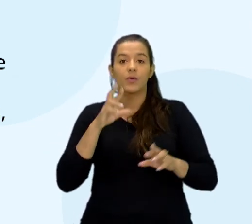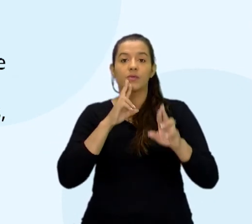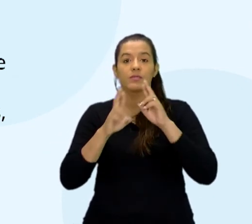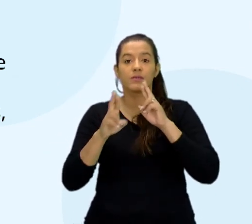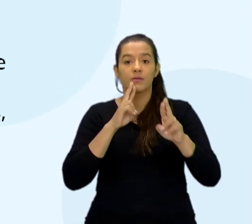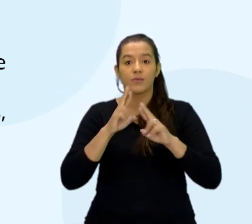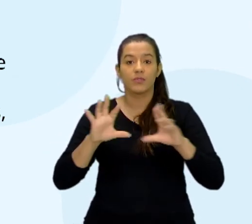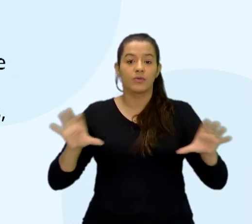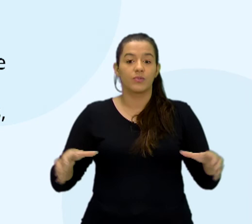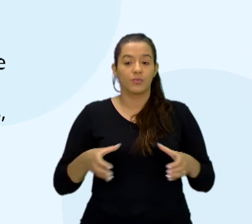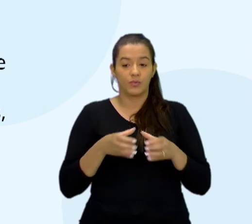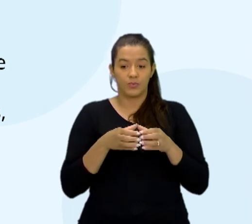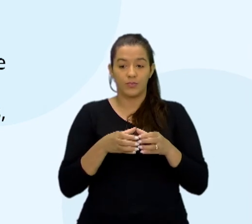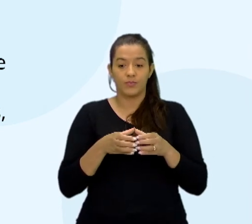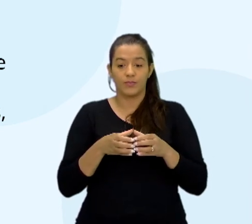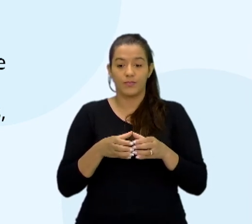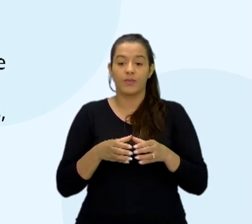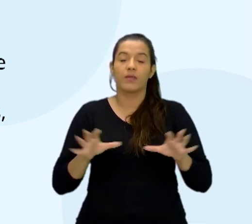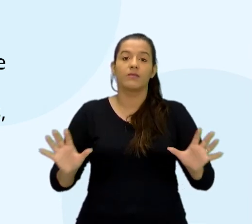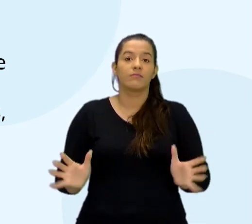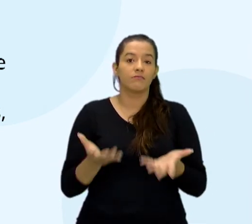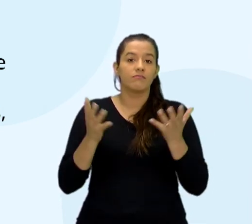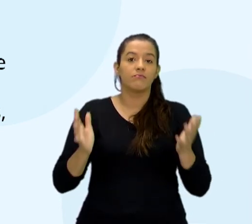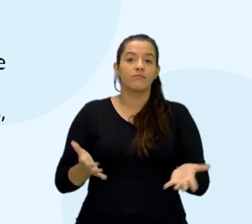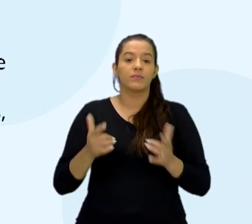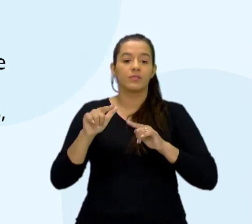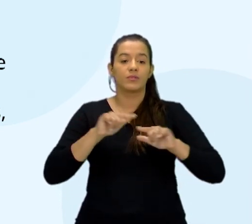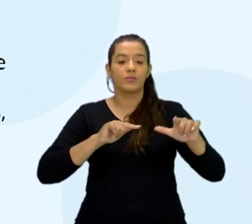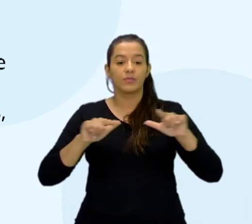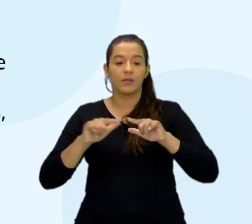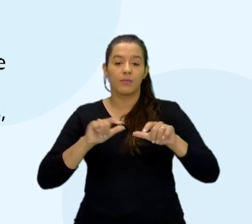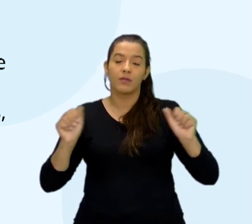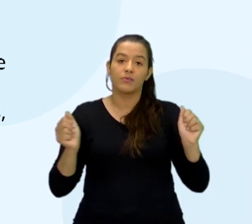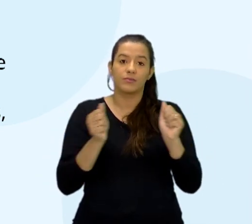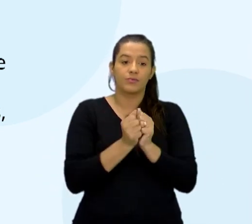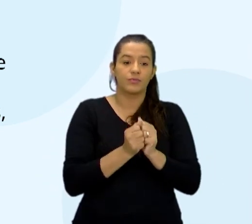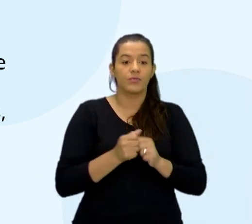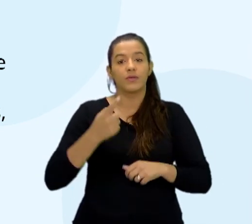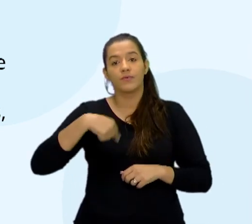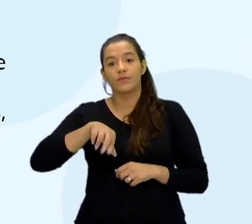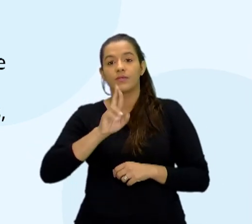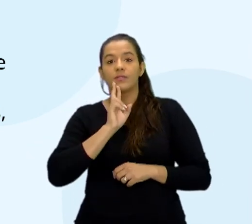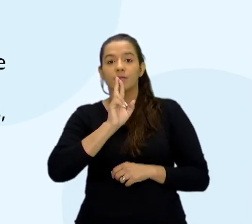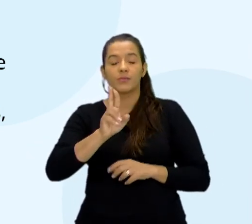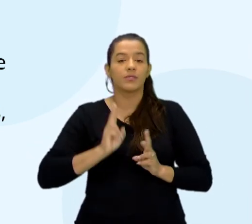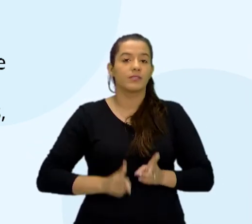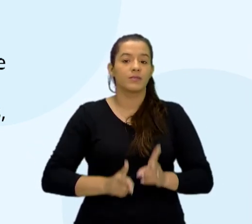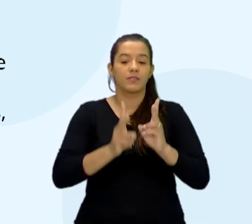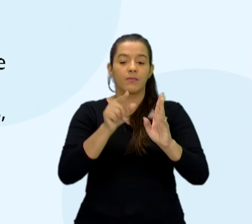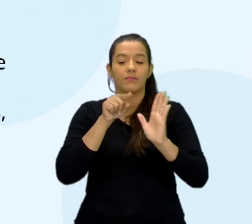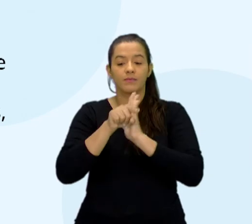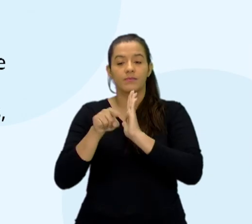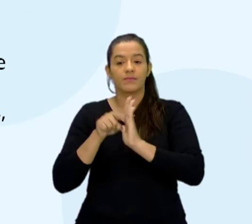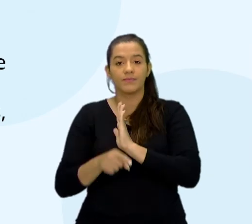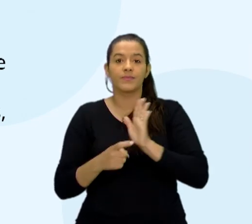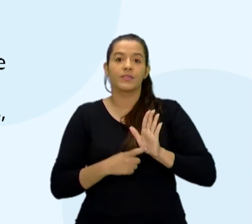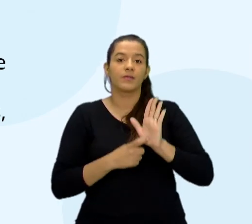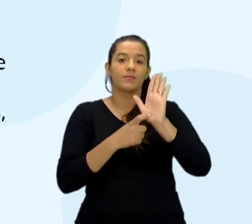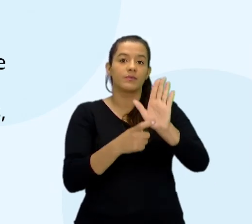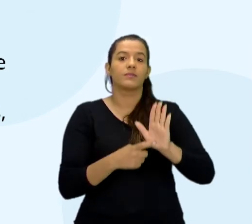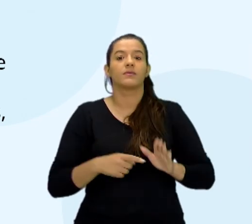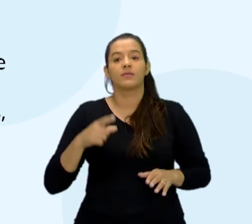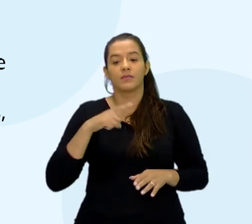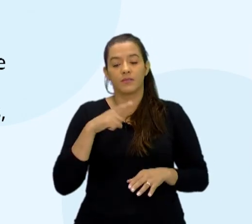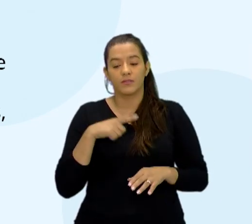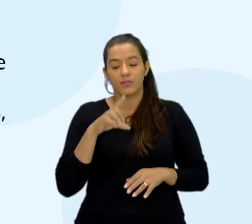do grupo. A gente incentiva muito aí o trabalho coletivo e responda sempre as questões que forem apresentadas fazendo